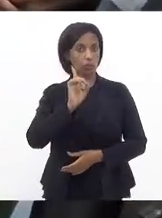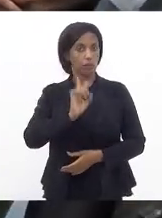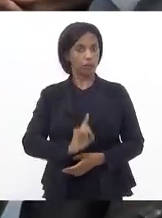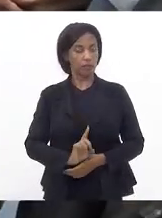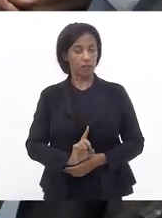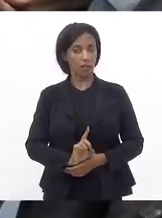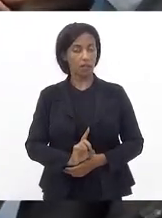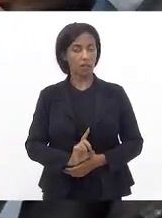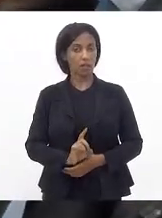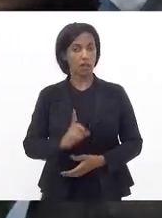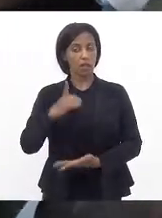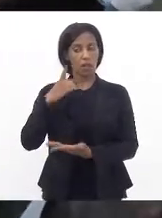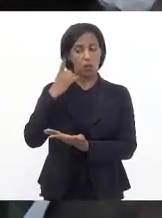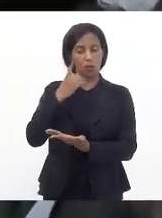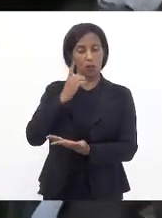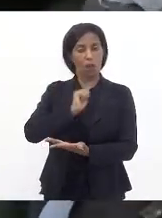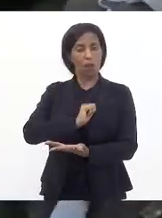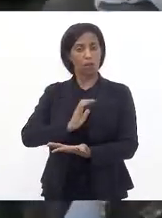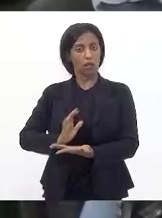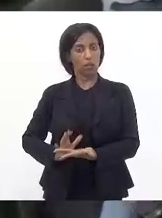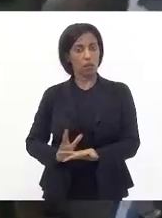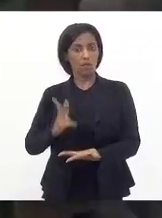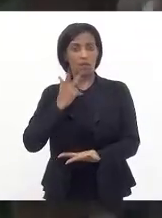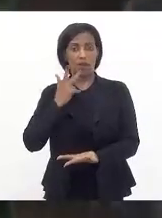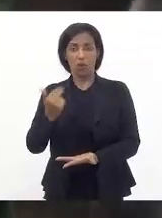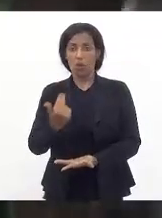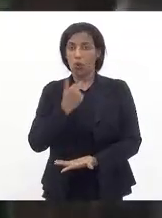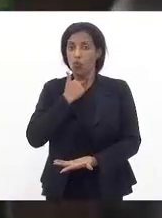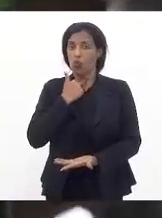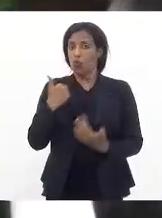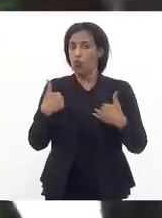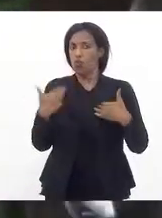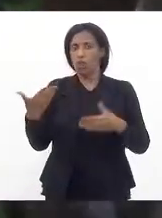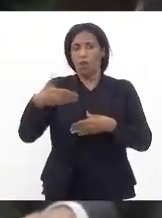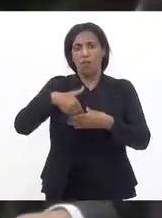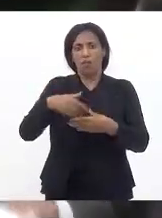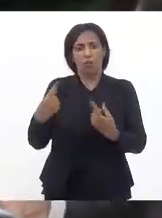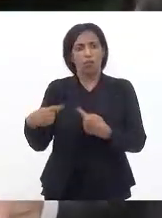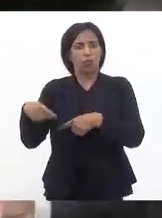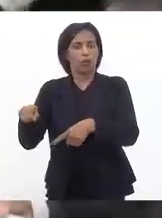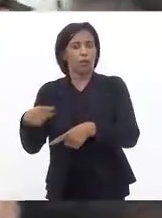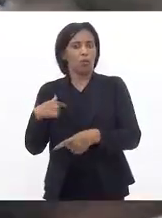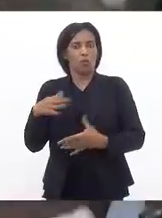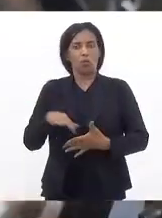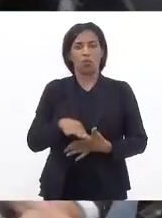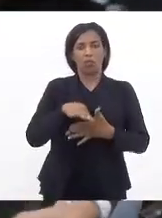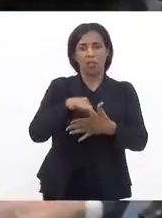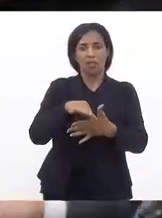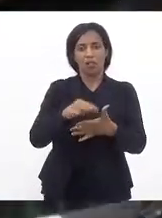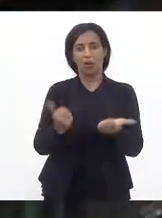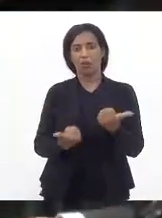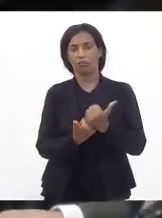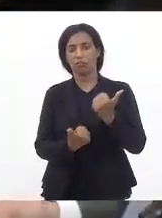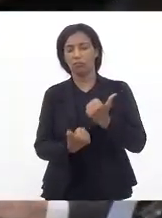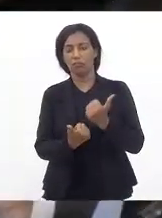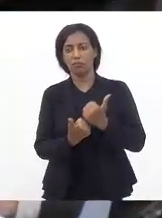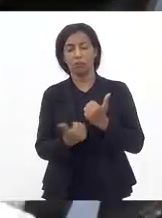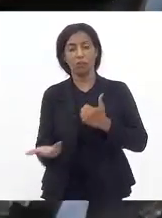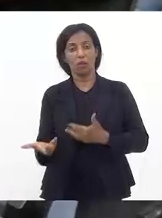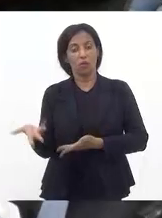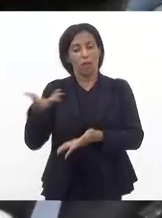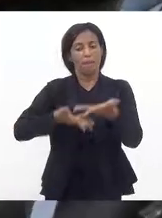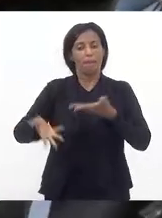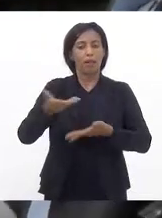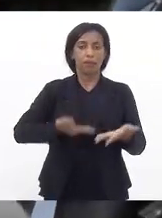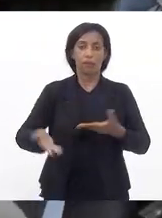deficiência e o deputado André Ceciliano uma vez disse que eu não podia dar o voto divergente que eu não era titular era suplente podia participar da